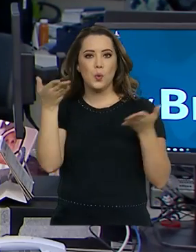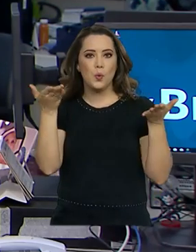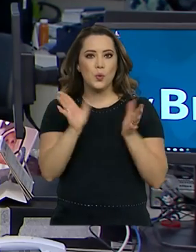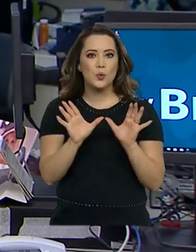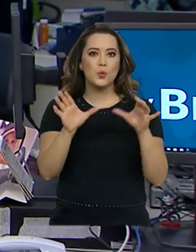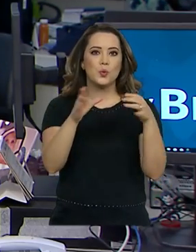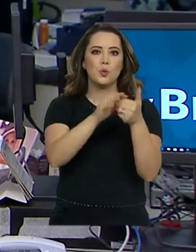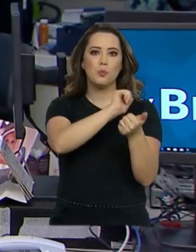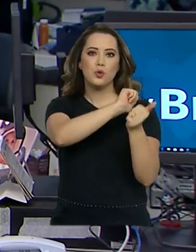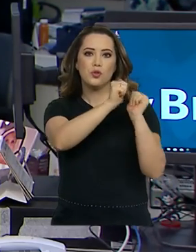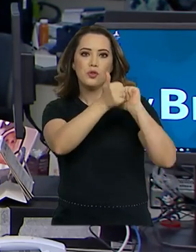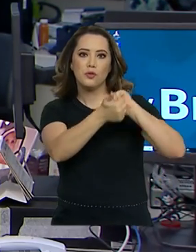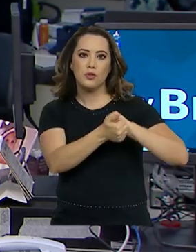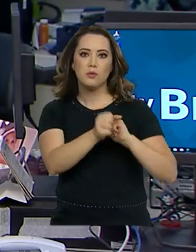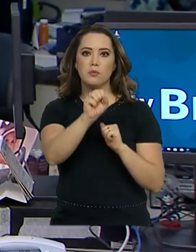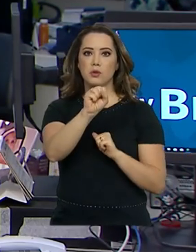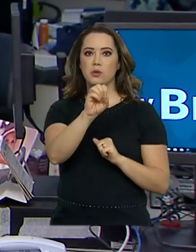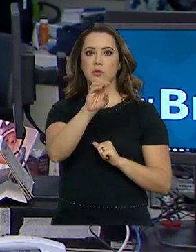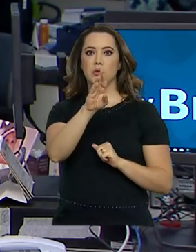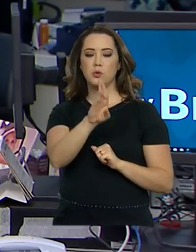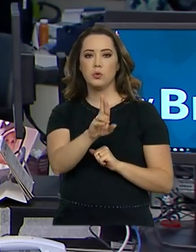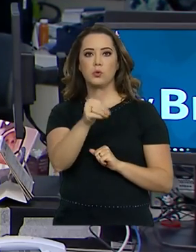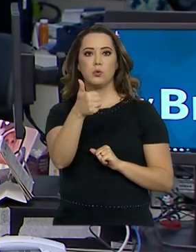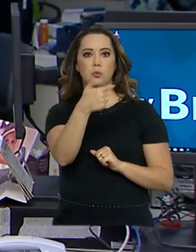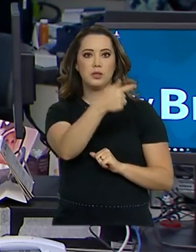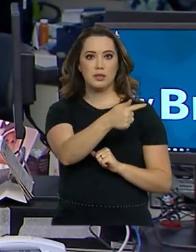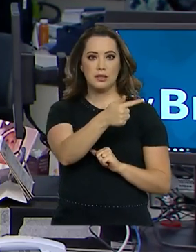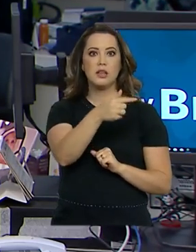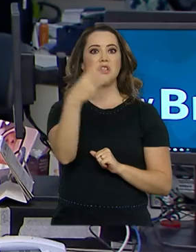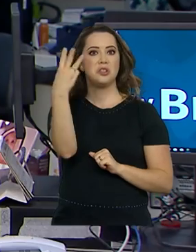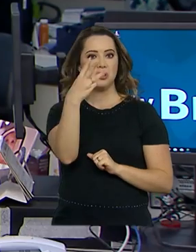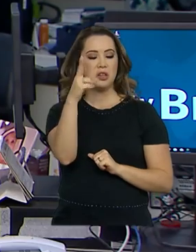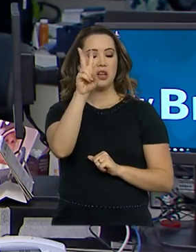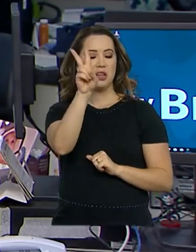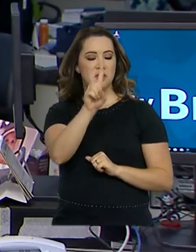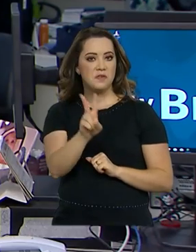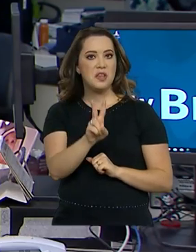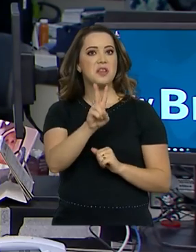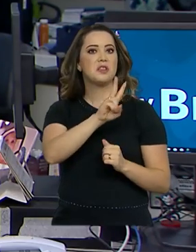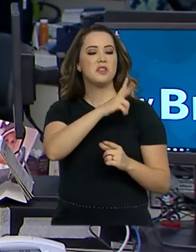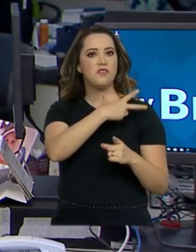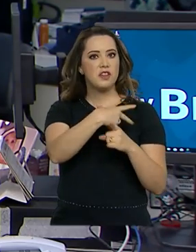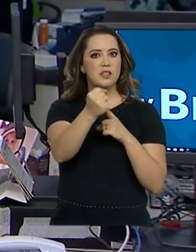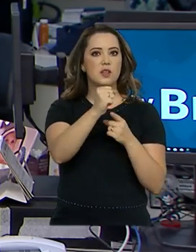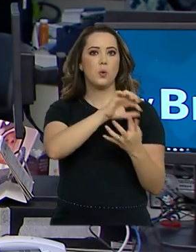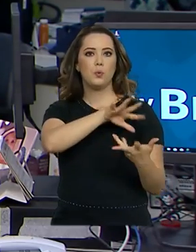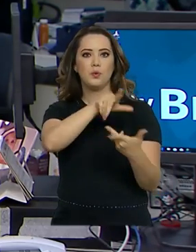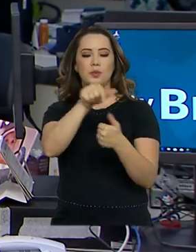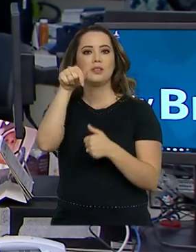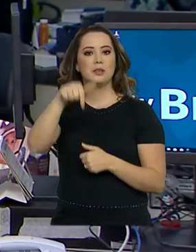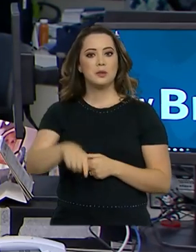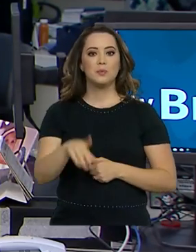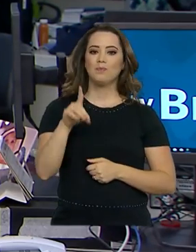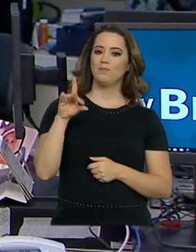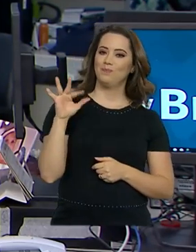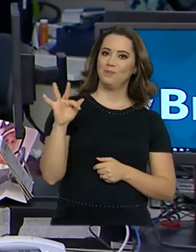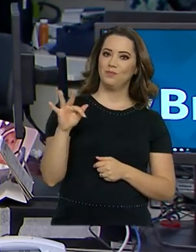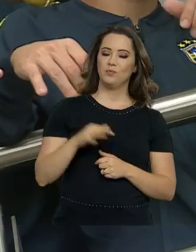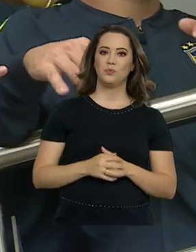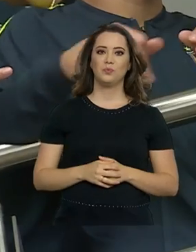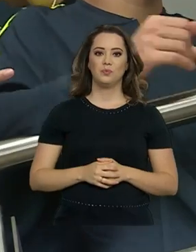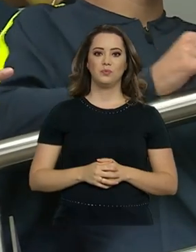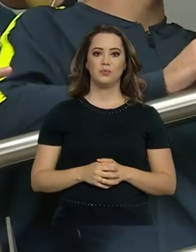seleção de futebol sub 17 tetracampeão do mundo a taça foi conquistada ontem aqui no distrito federal